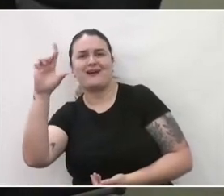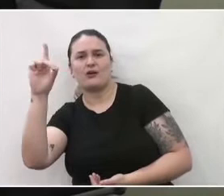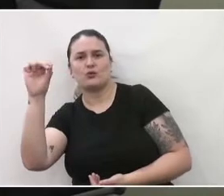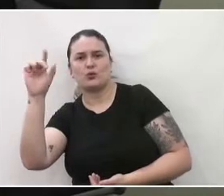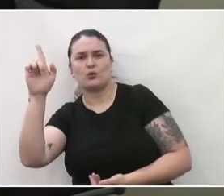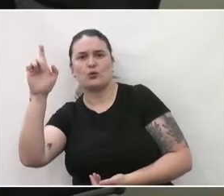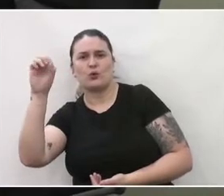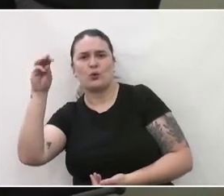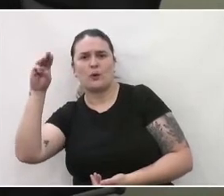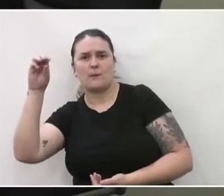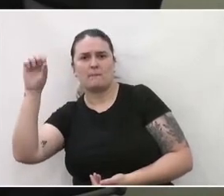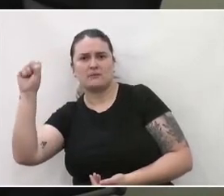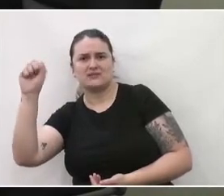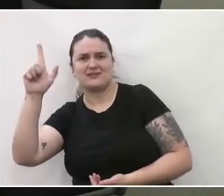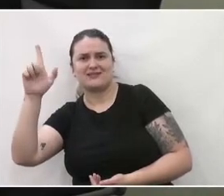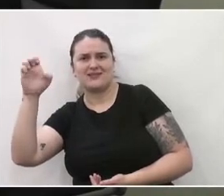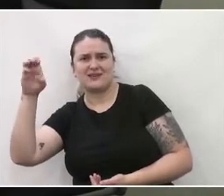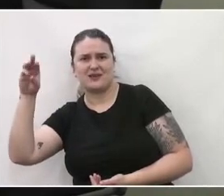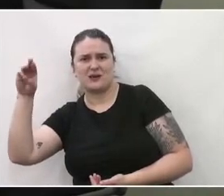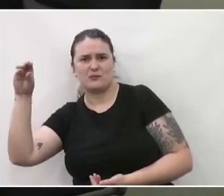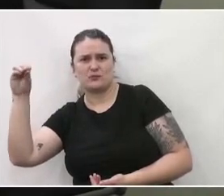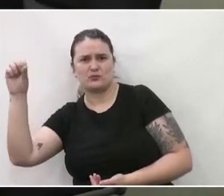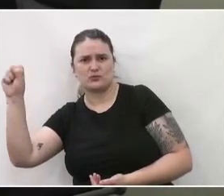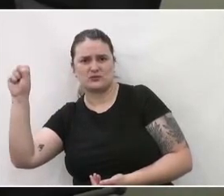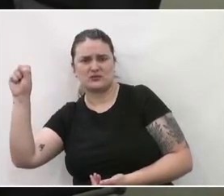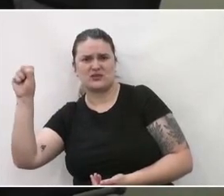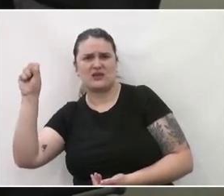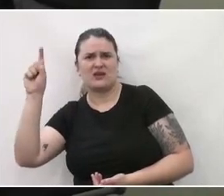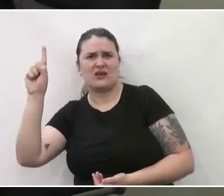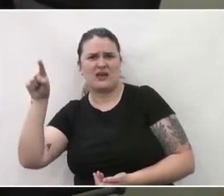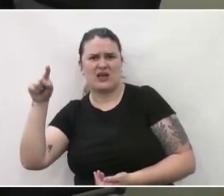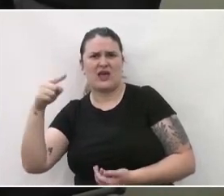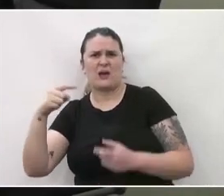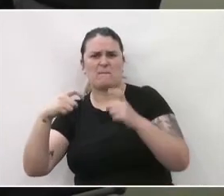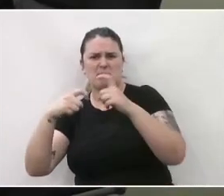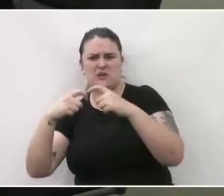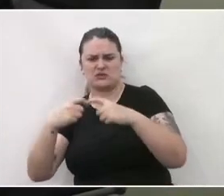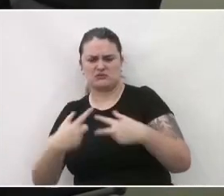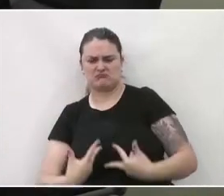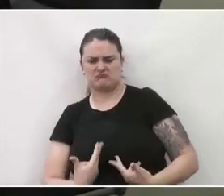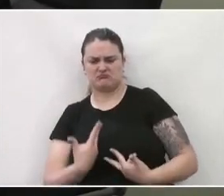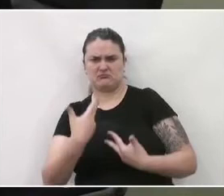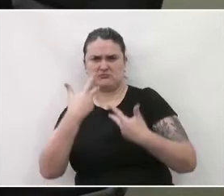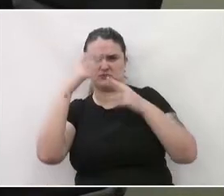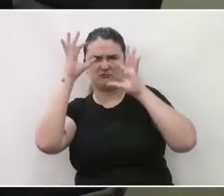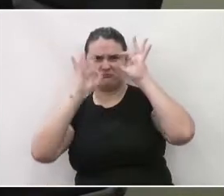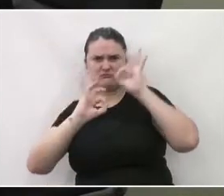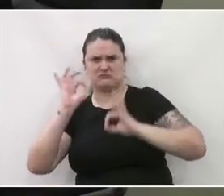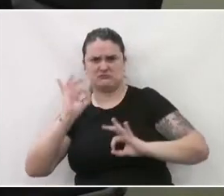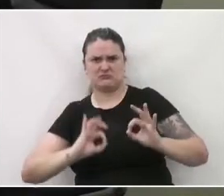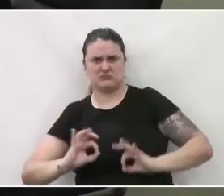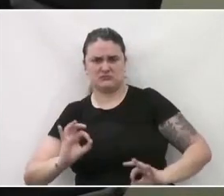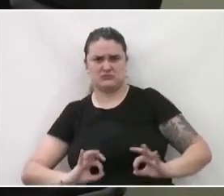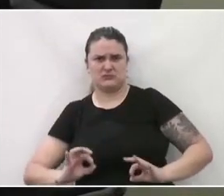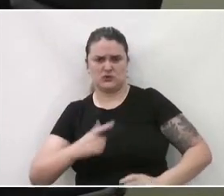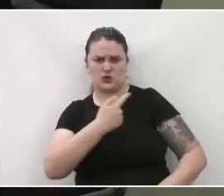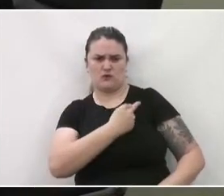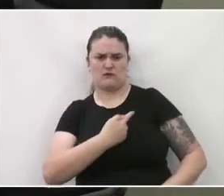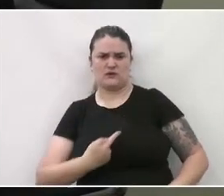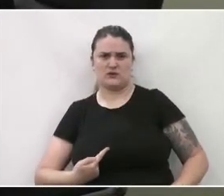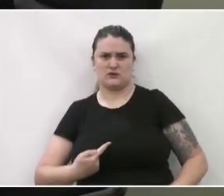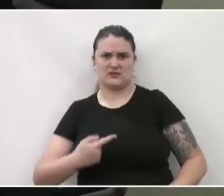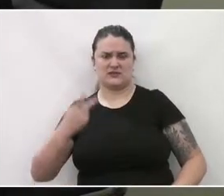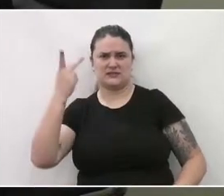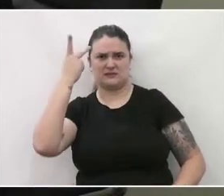Lemos, cirurgião, um cirurgião plástico, inclusive ele é cirurgião plástico do governador de São